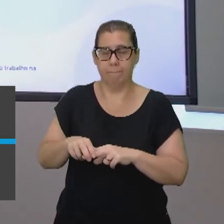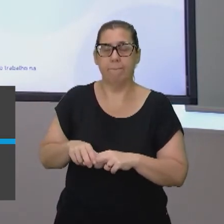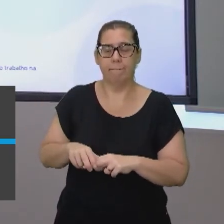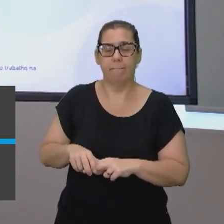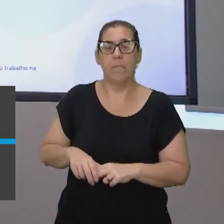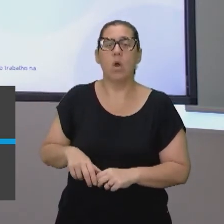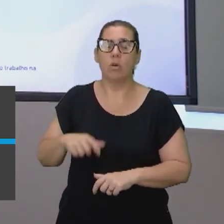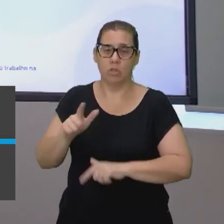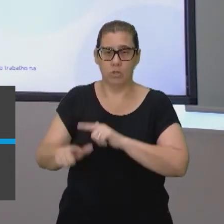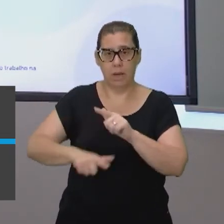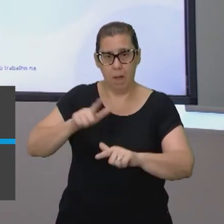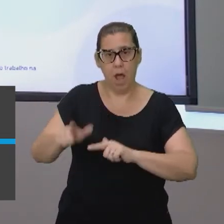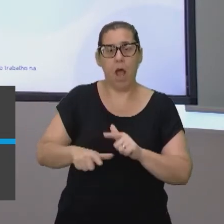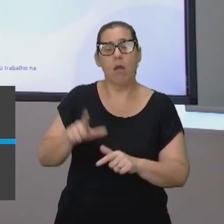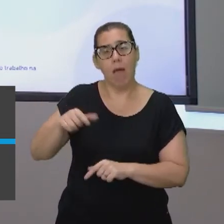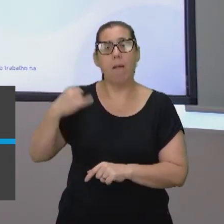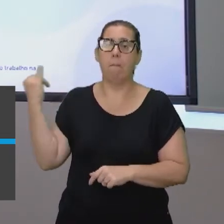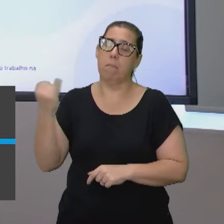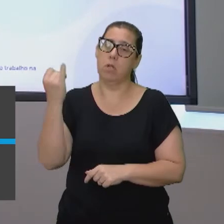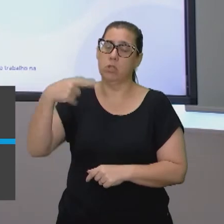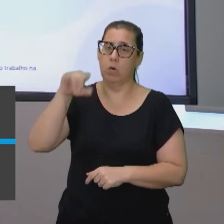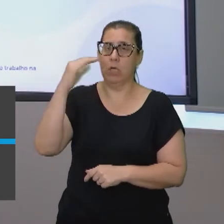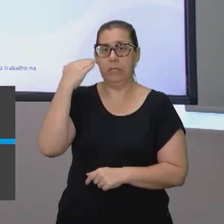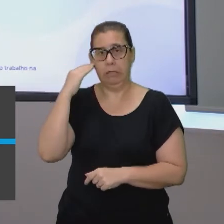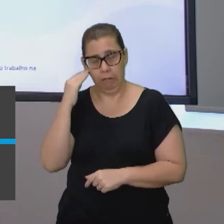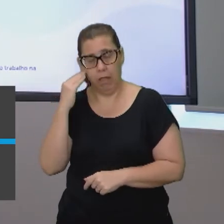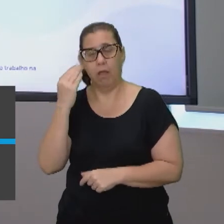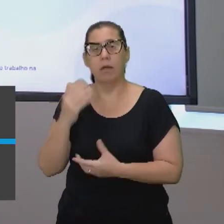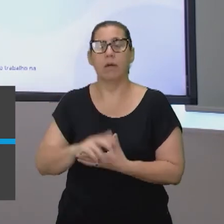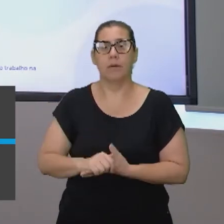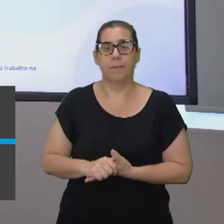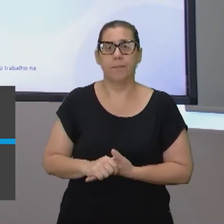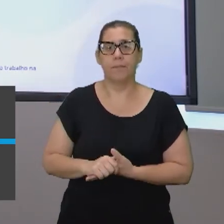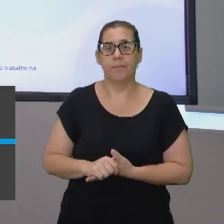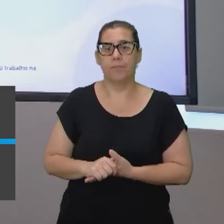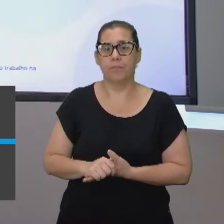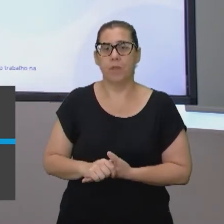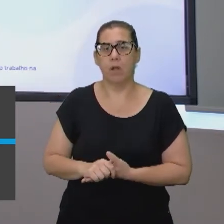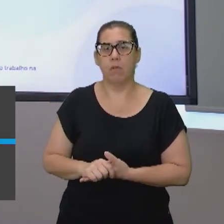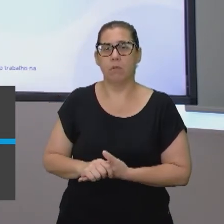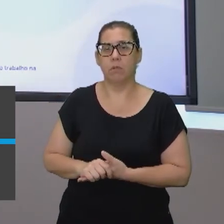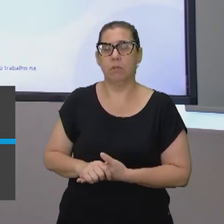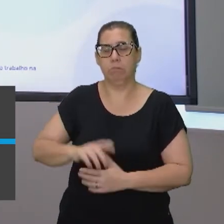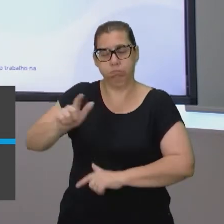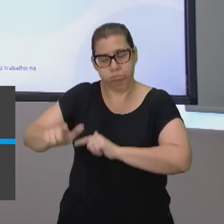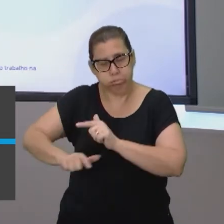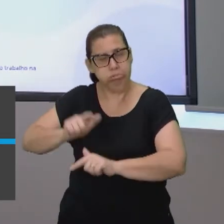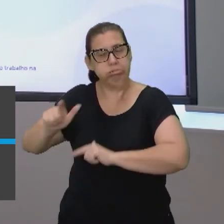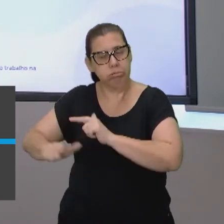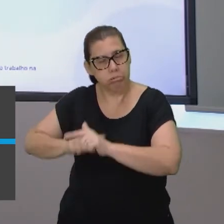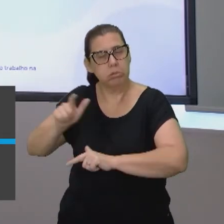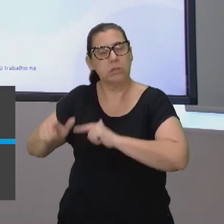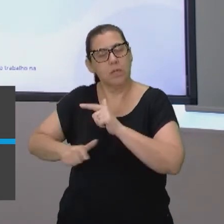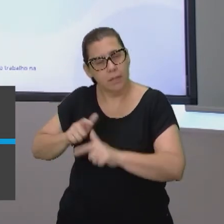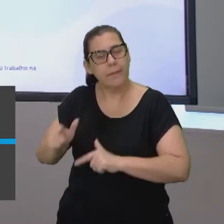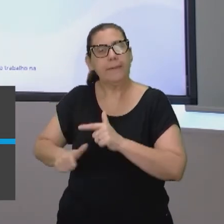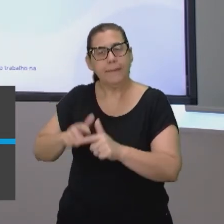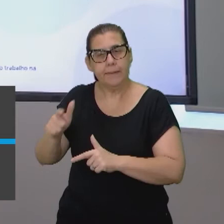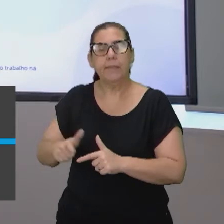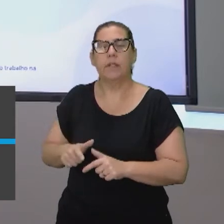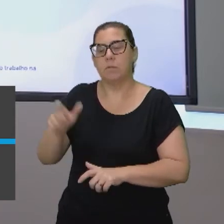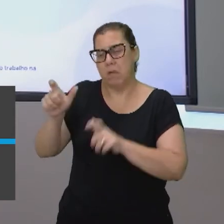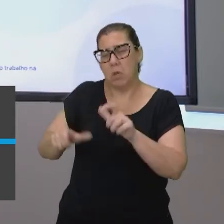elemento importante para a gente entender essa teoria, né? A questão da exploração do trabalho, a questão de que